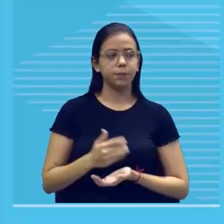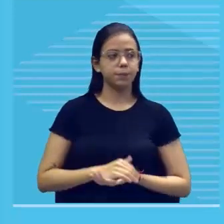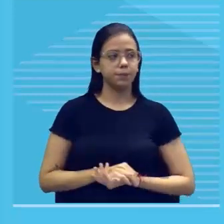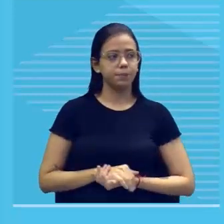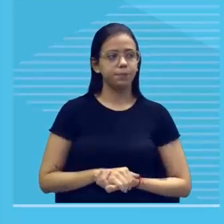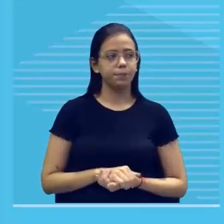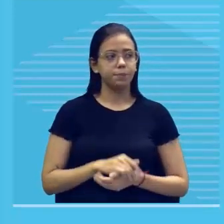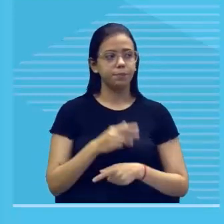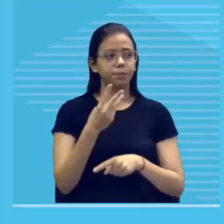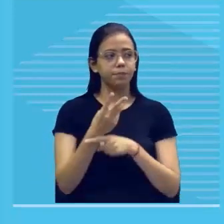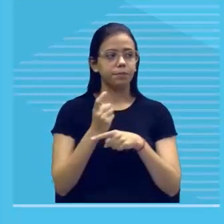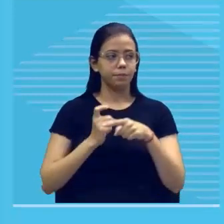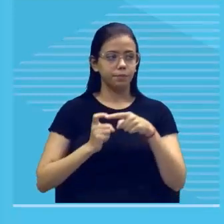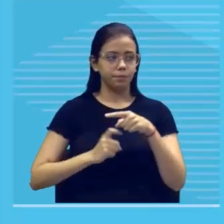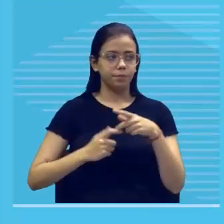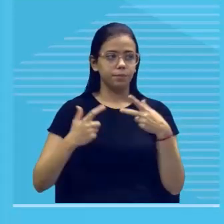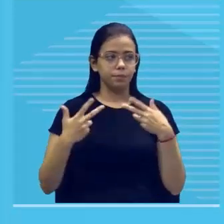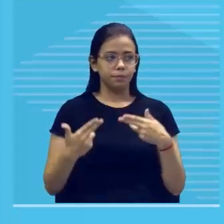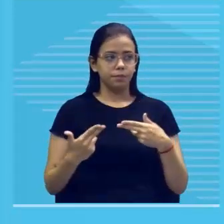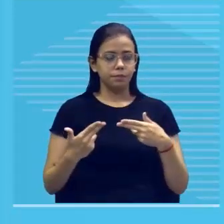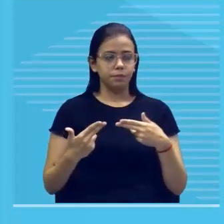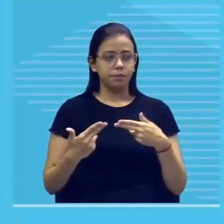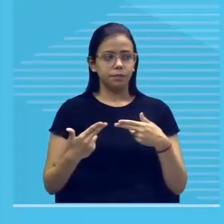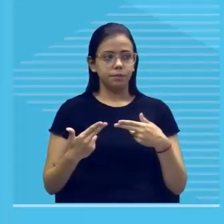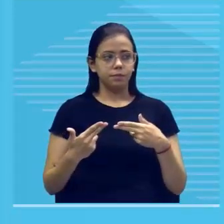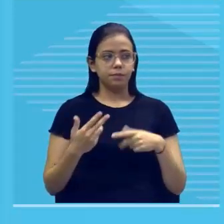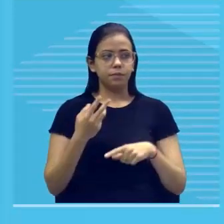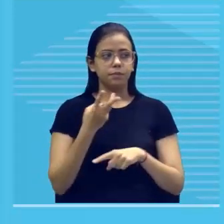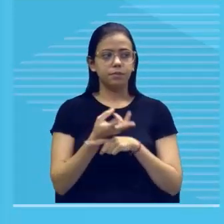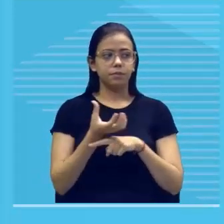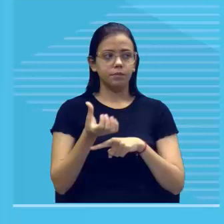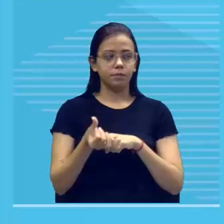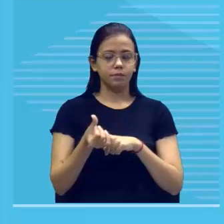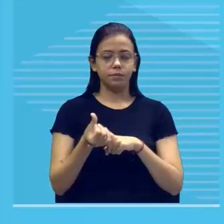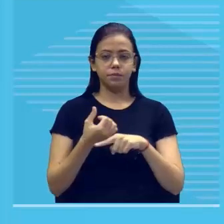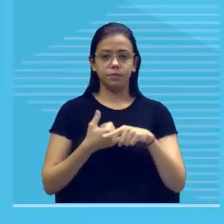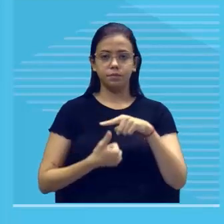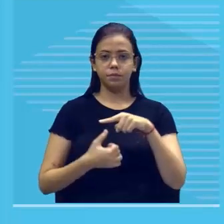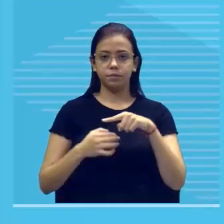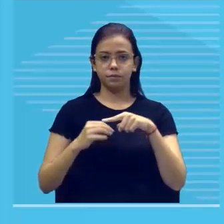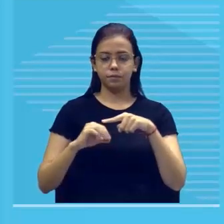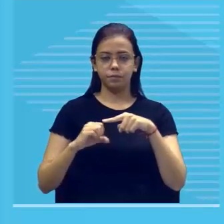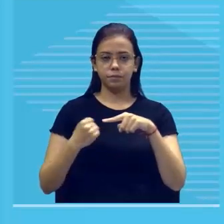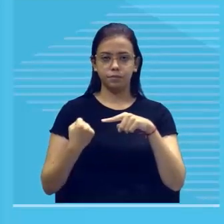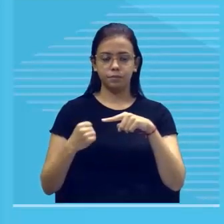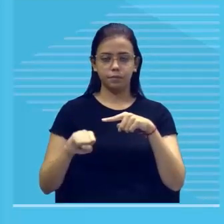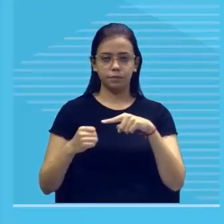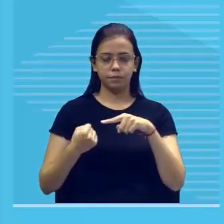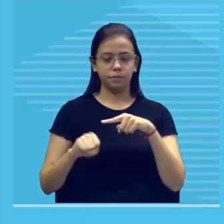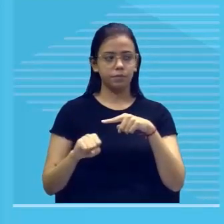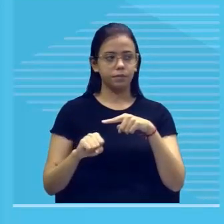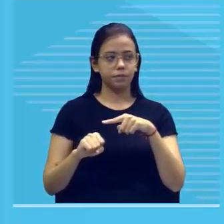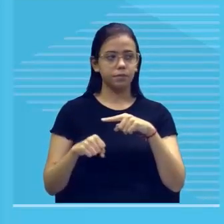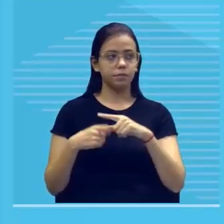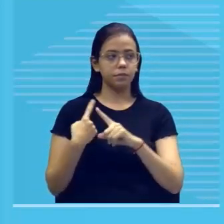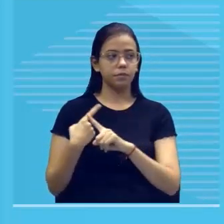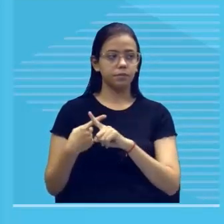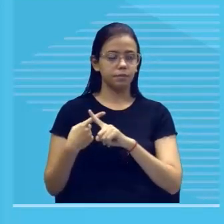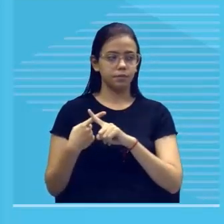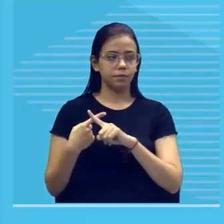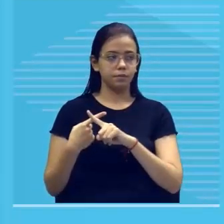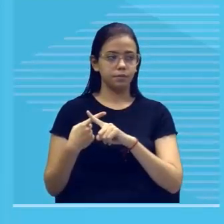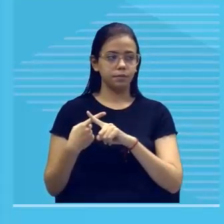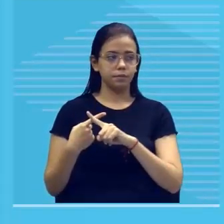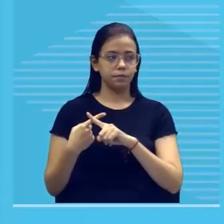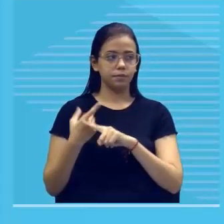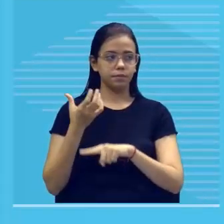três sobre x aqui não é mais de 360 é 36 sobre 108